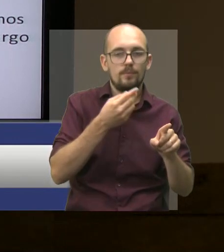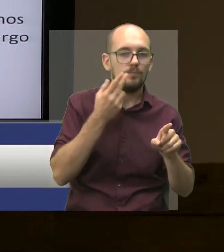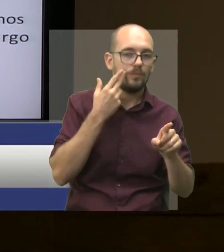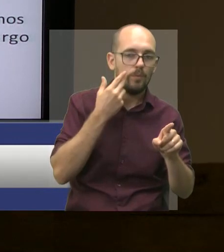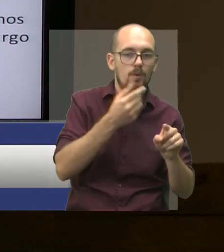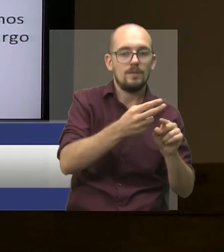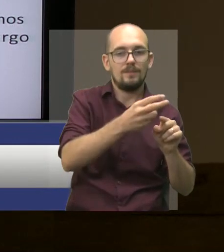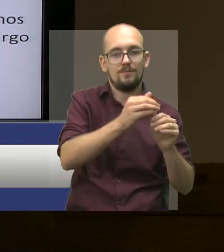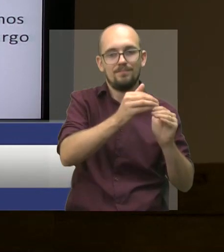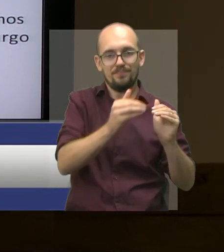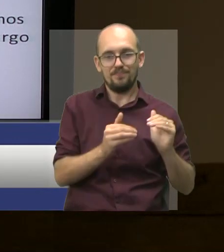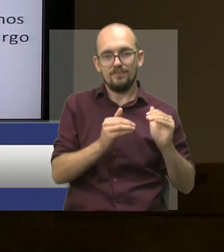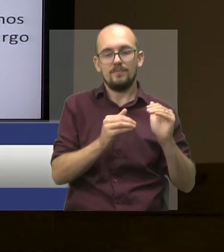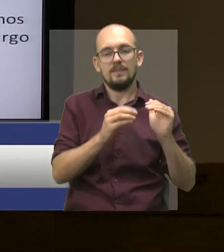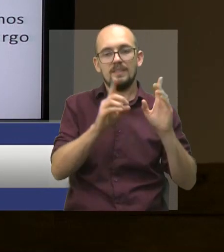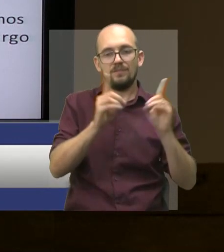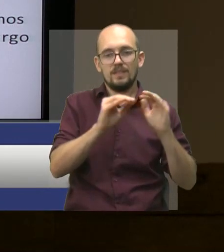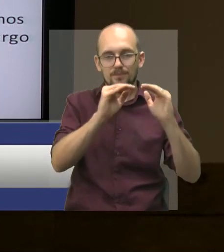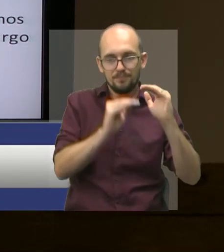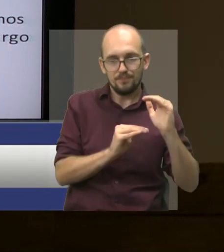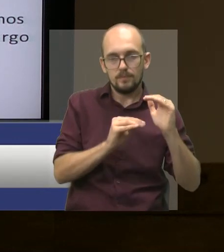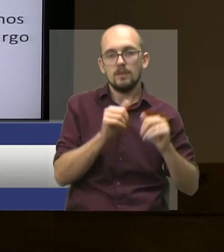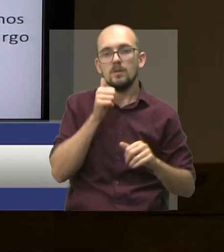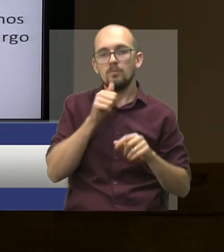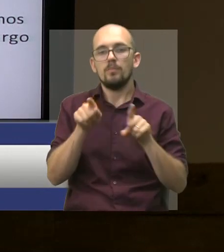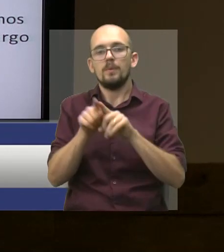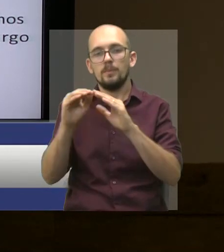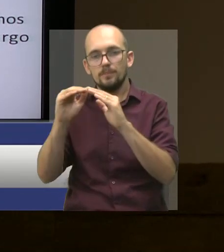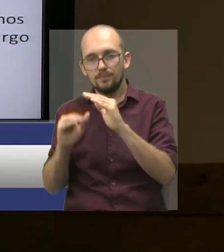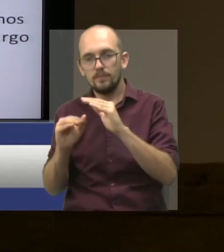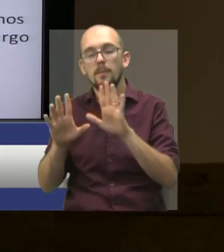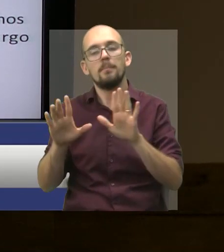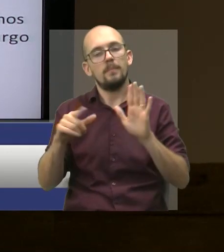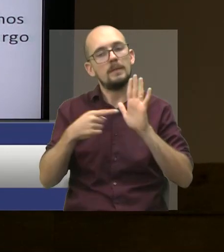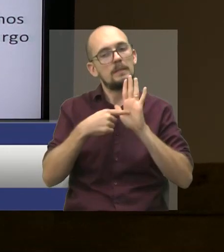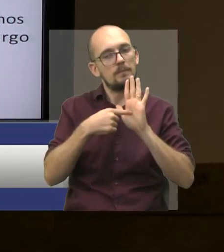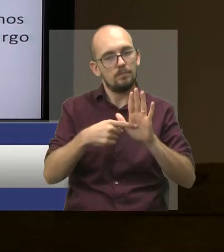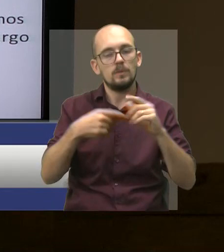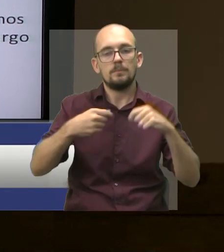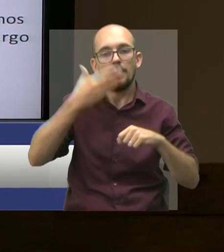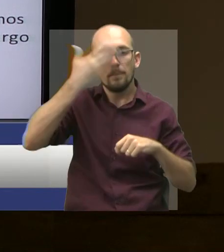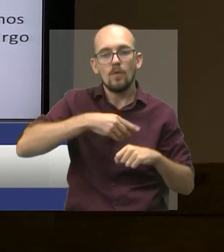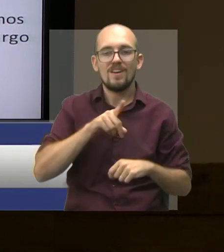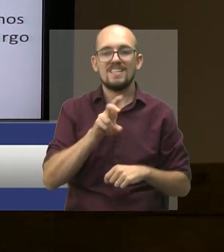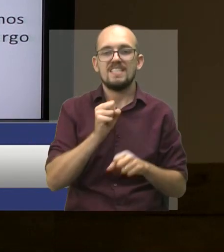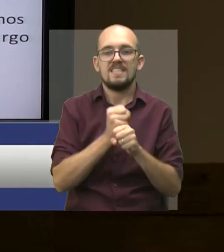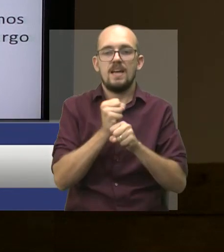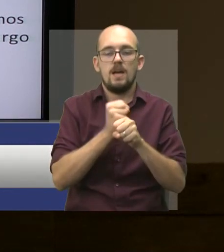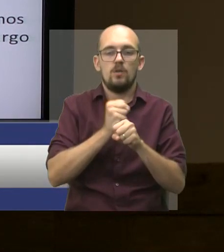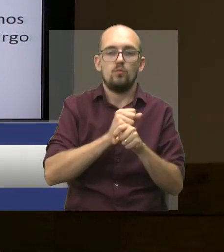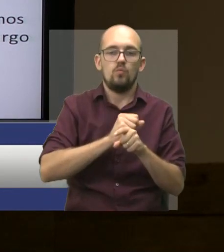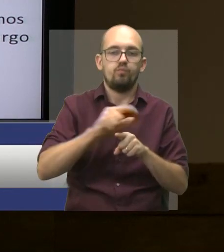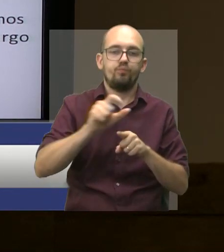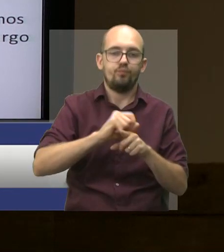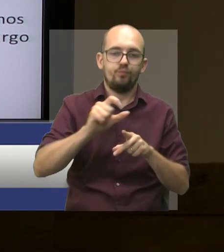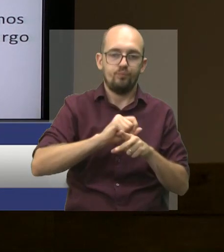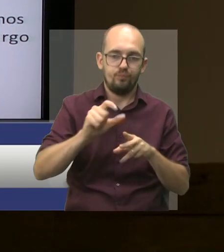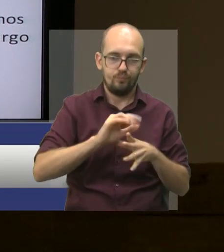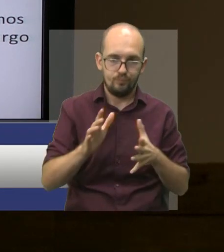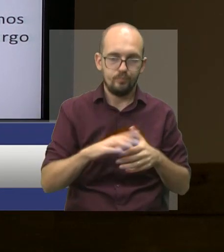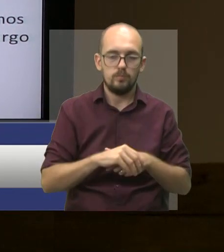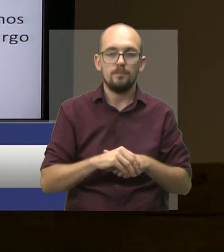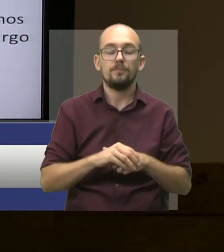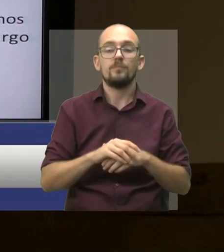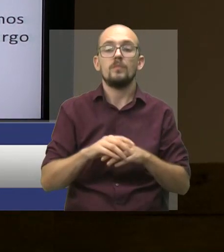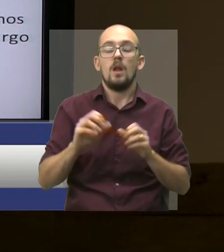55 anos, e também comprovando os 15 anos de contribuição. A aposentadoria para a